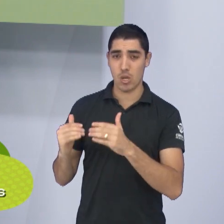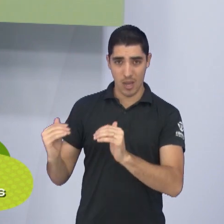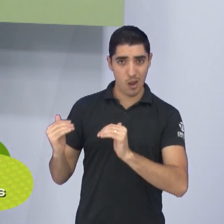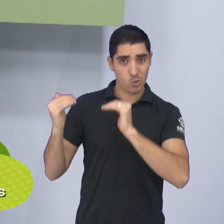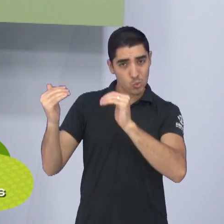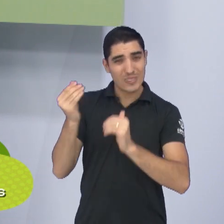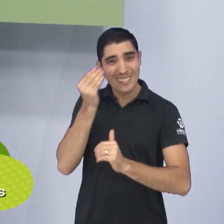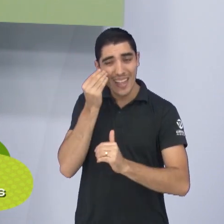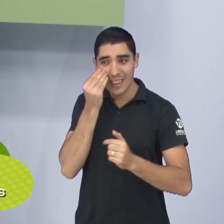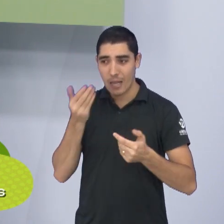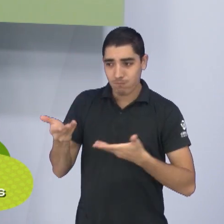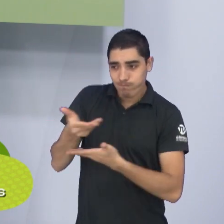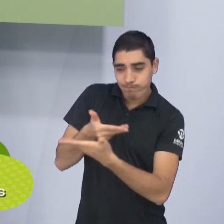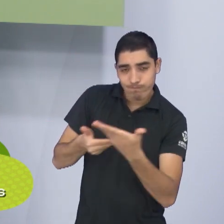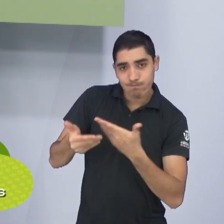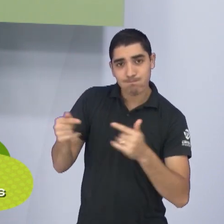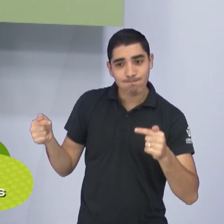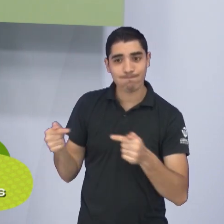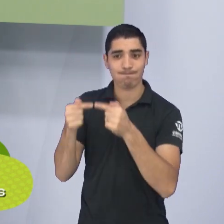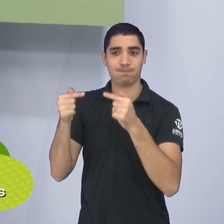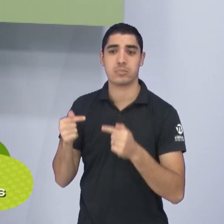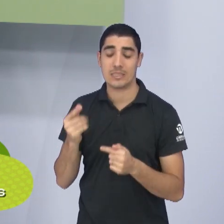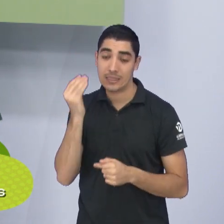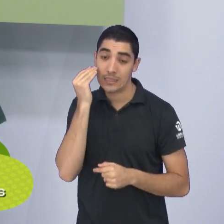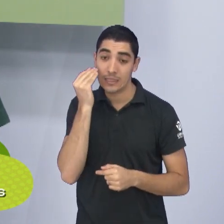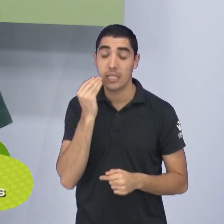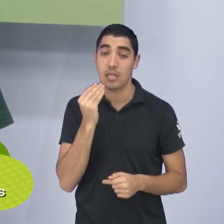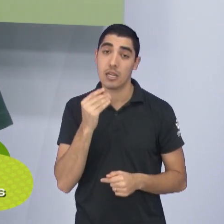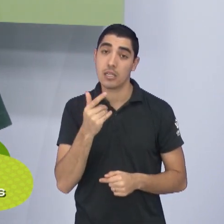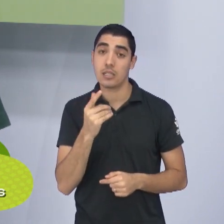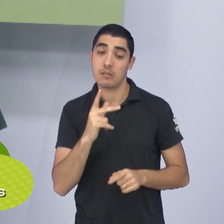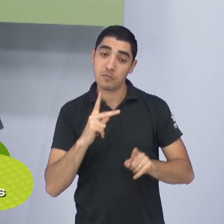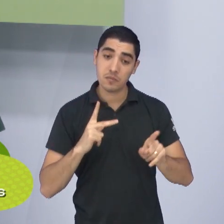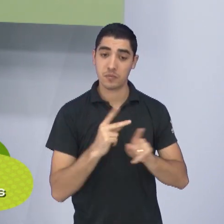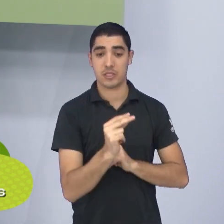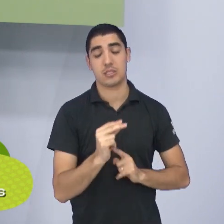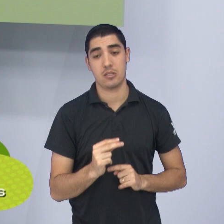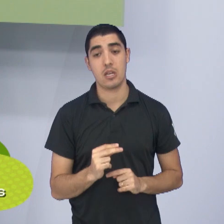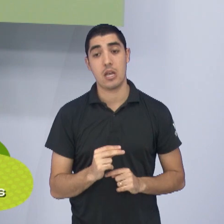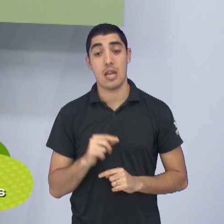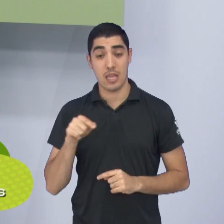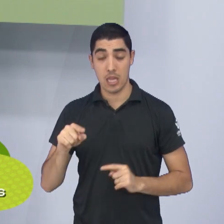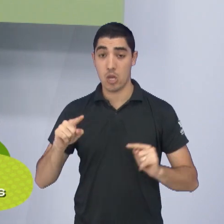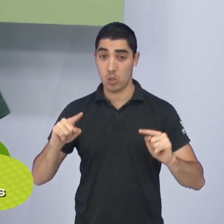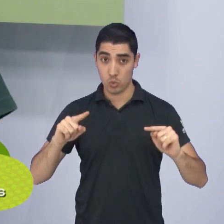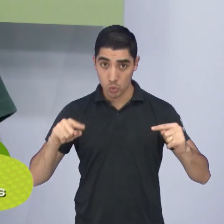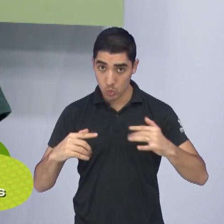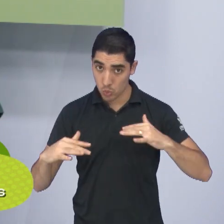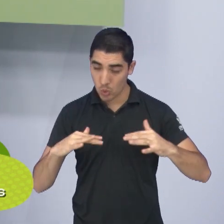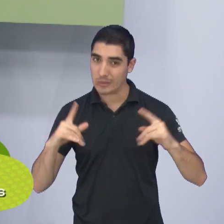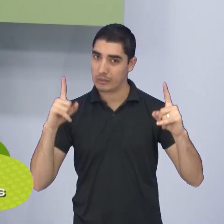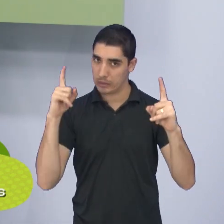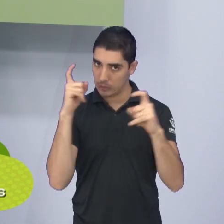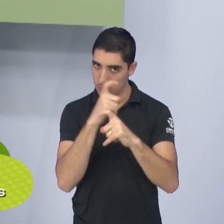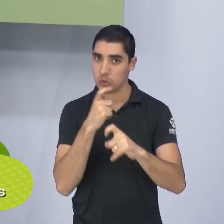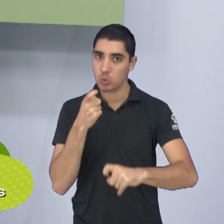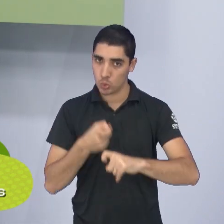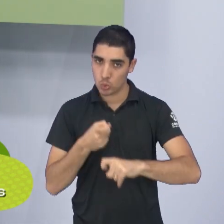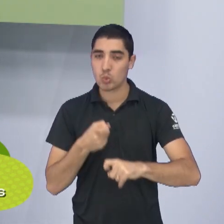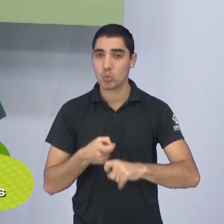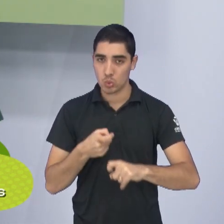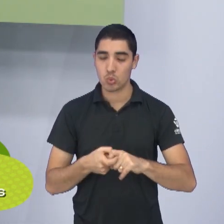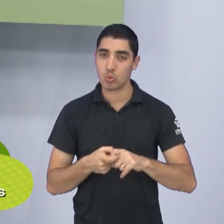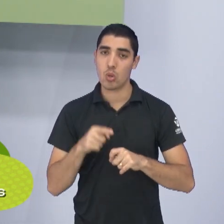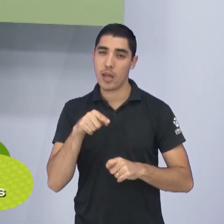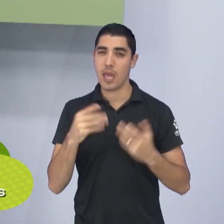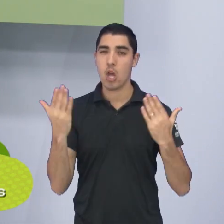Liga Nacional de Basquete, então vai tentar aí conseguir a vitória. É mais um jogo complicado, né? Mas acho que mais parelho do que foi